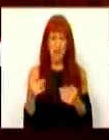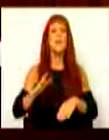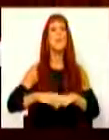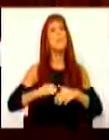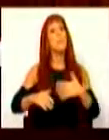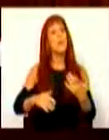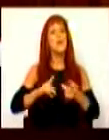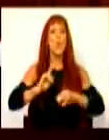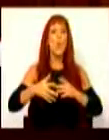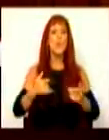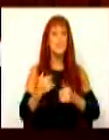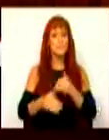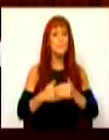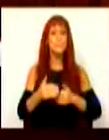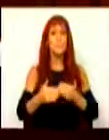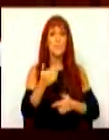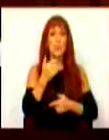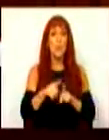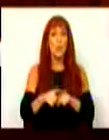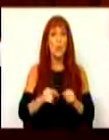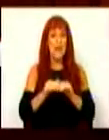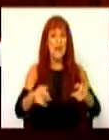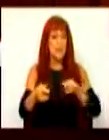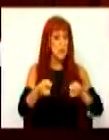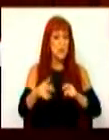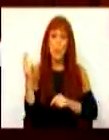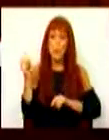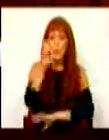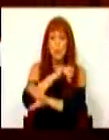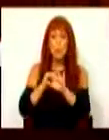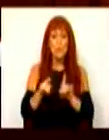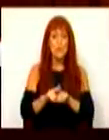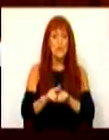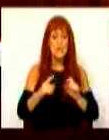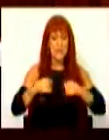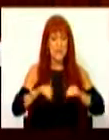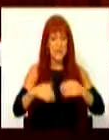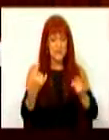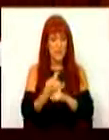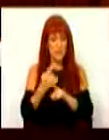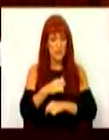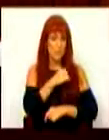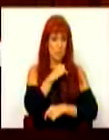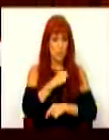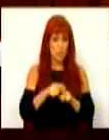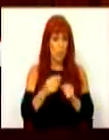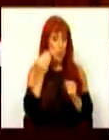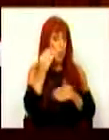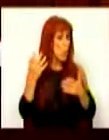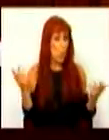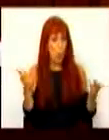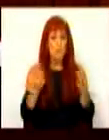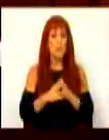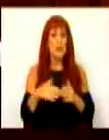que aquilo que seguimos é, a nível coordenado da União Europeia, são iniciativas que permitem um mecanismo